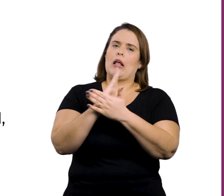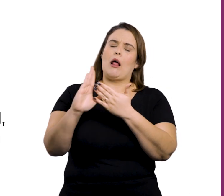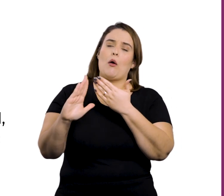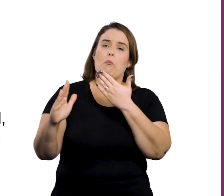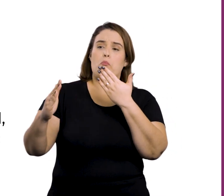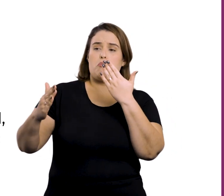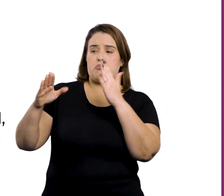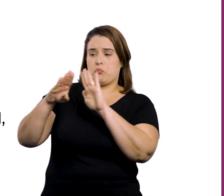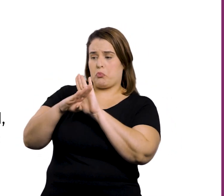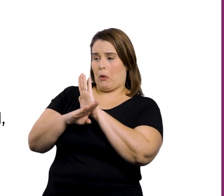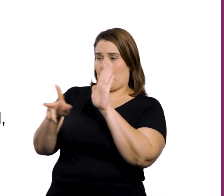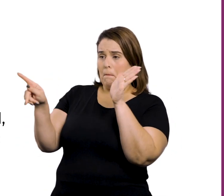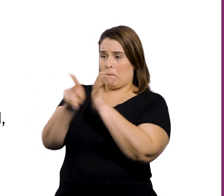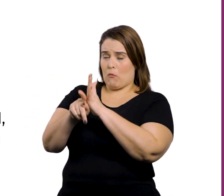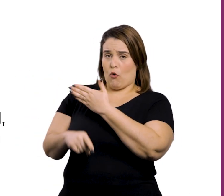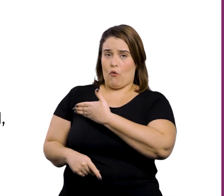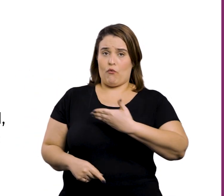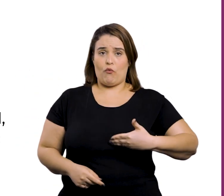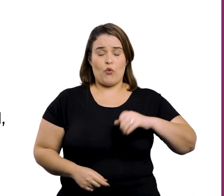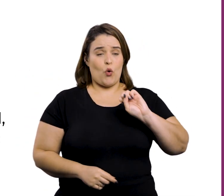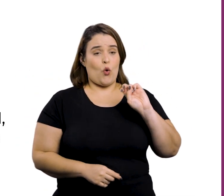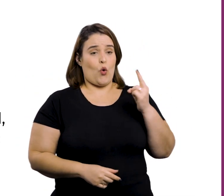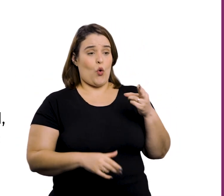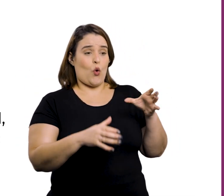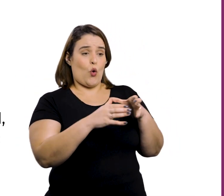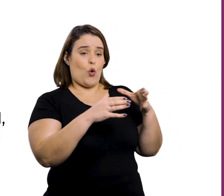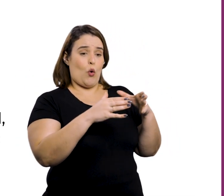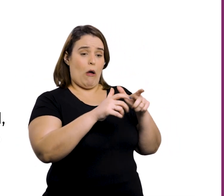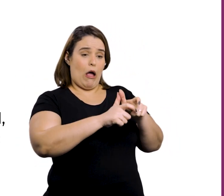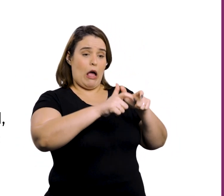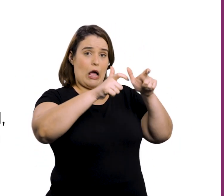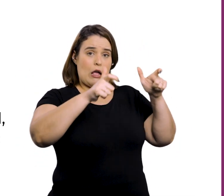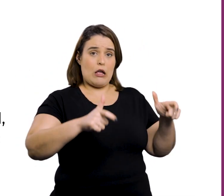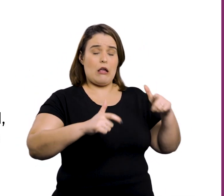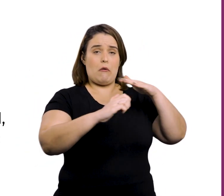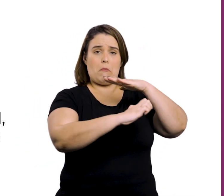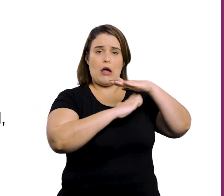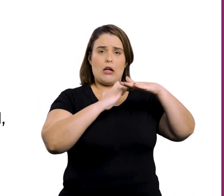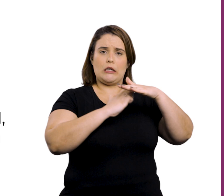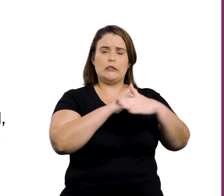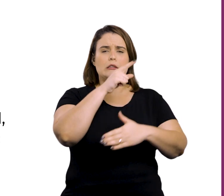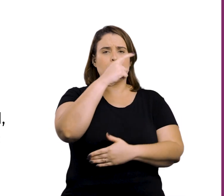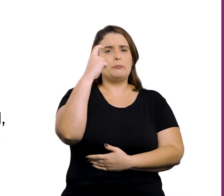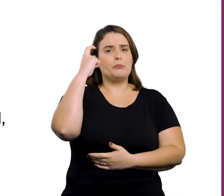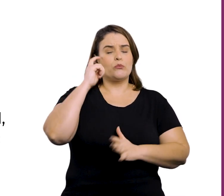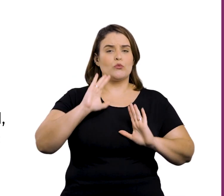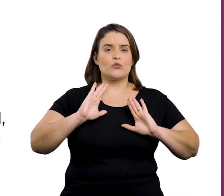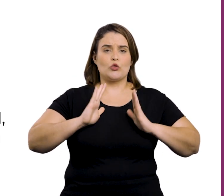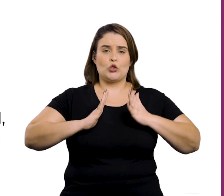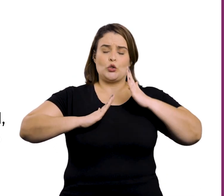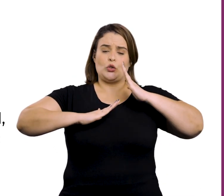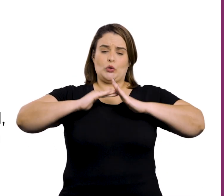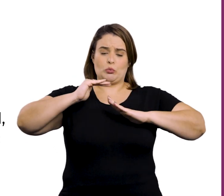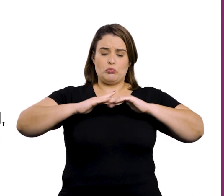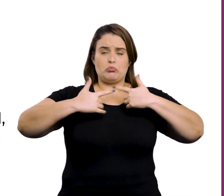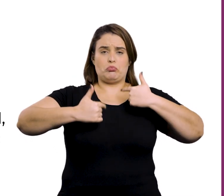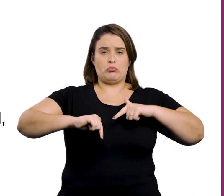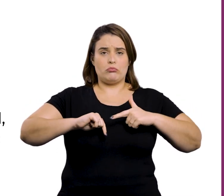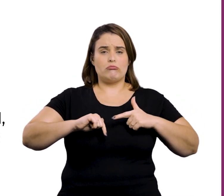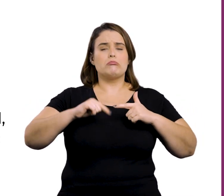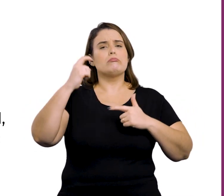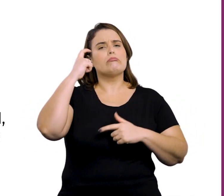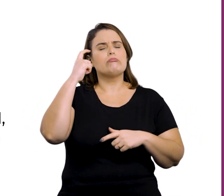são programas dos governos e o que são programas dos grandes grupos empresariais, que já assumem publicamente sua atuação